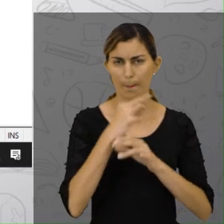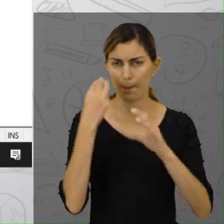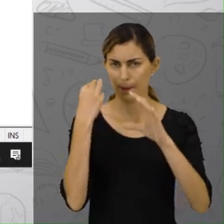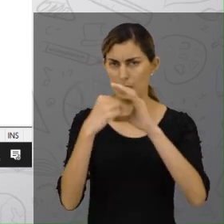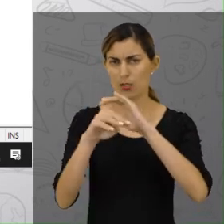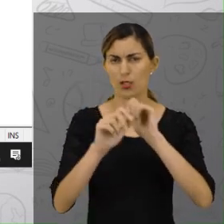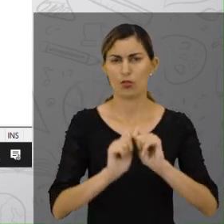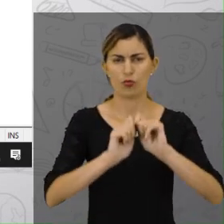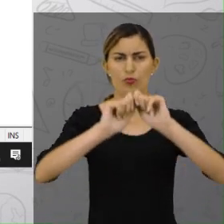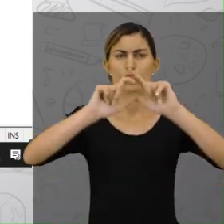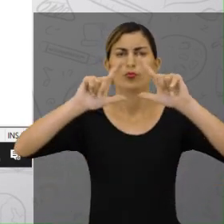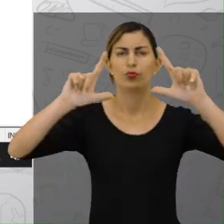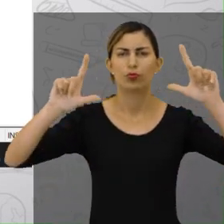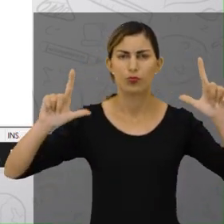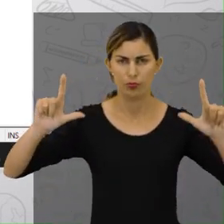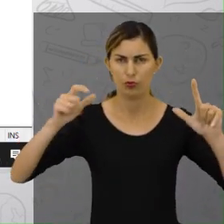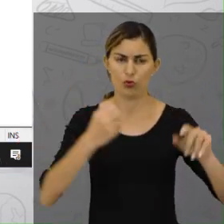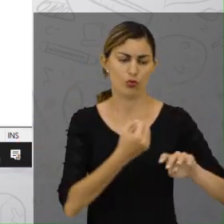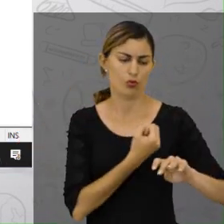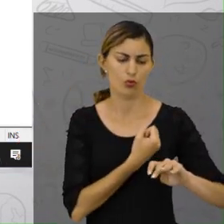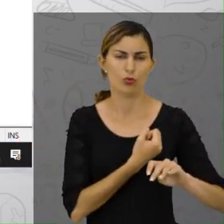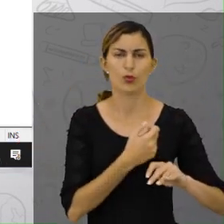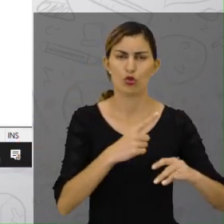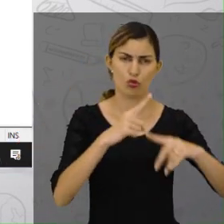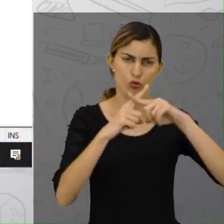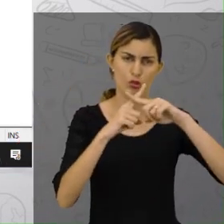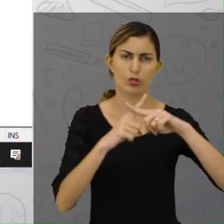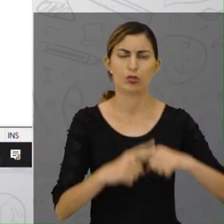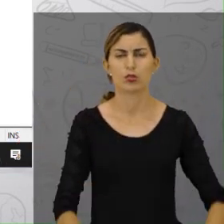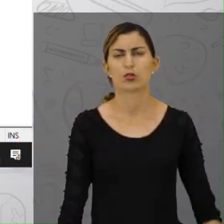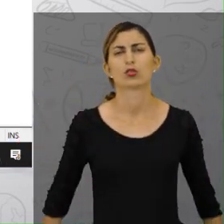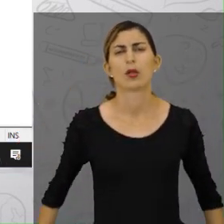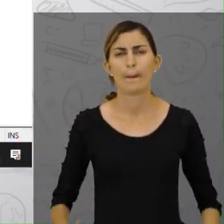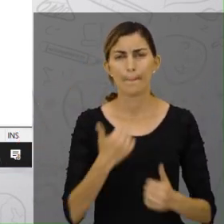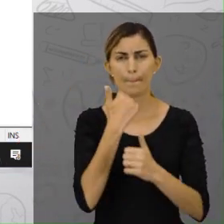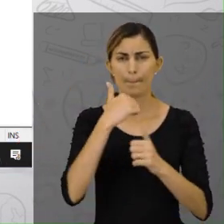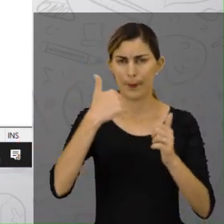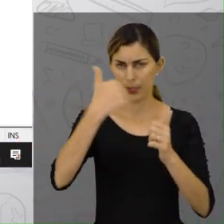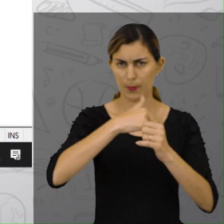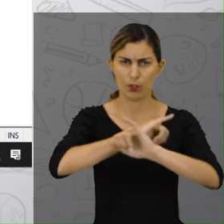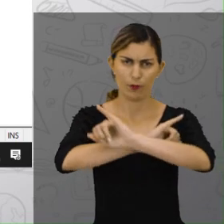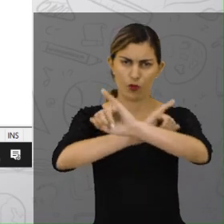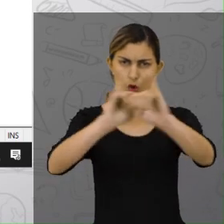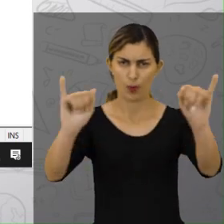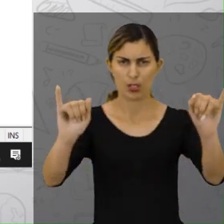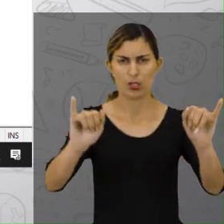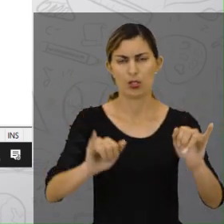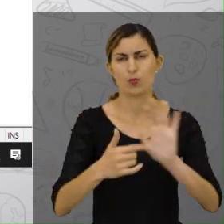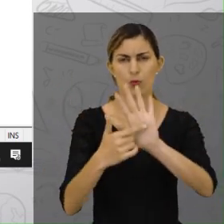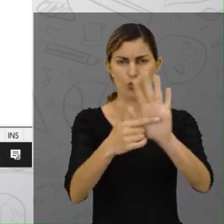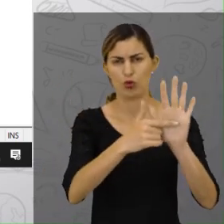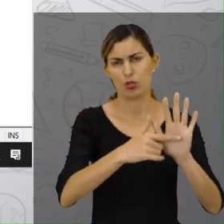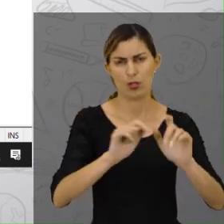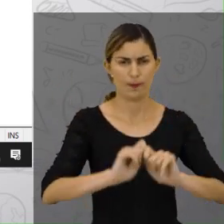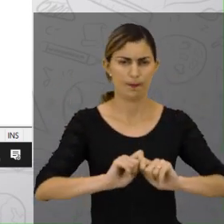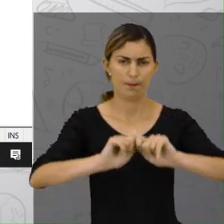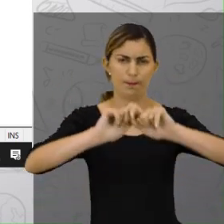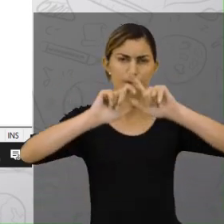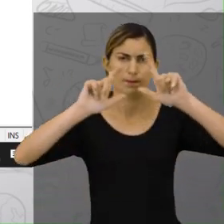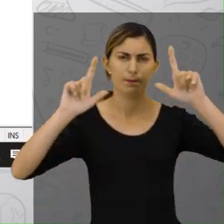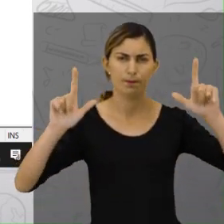essa mensagem na tela. Esse número é x. Então, a primeira informação que vai aparecer na